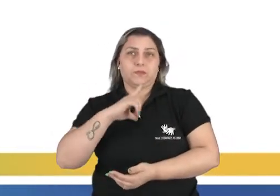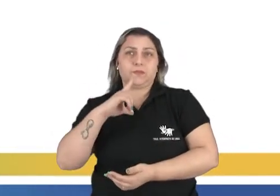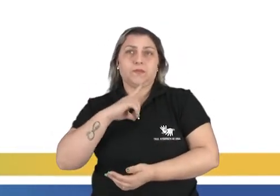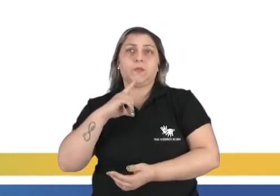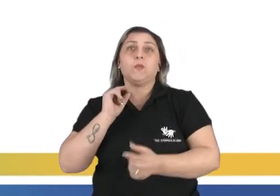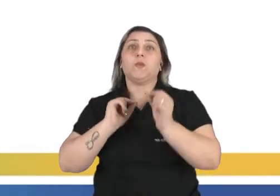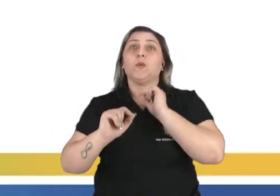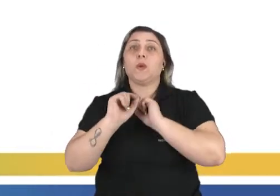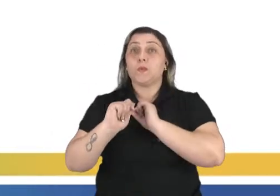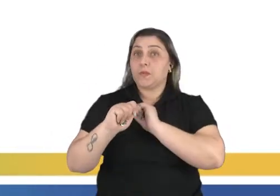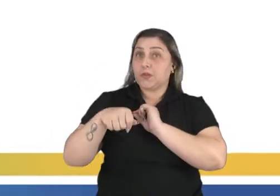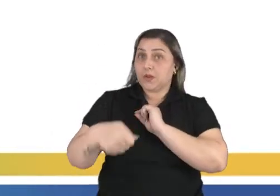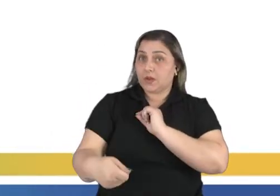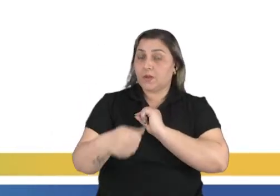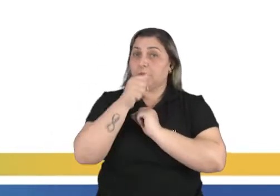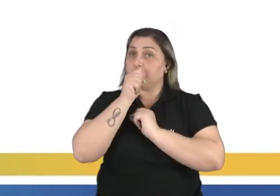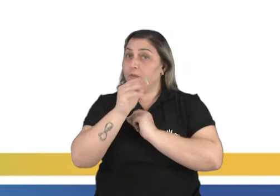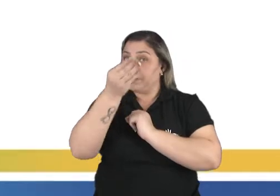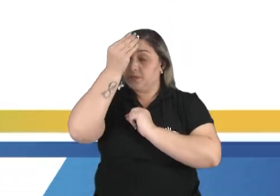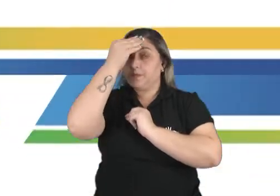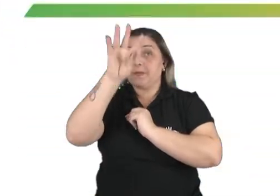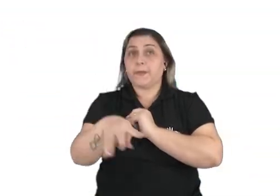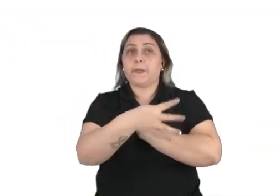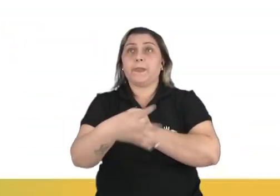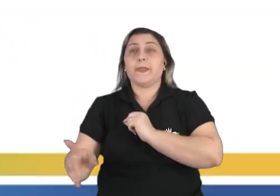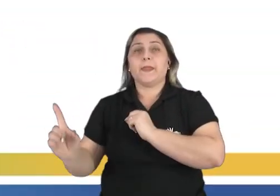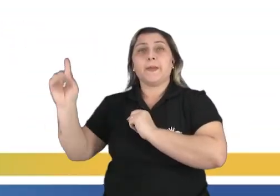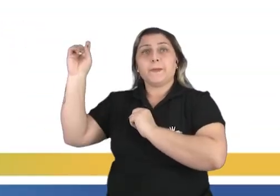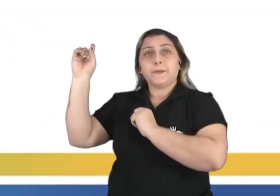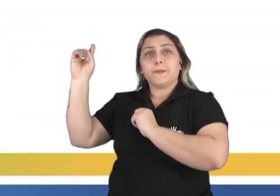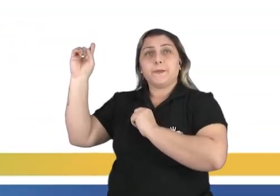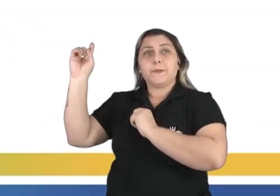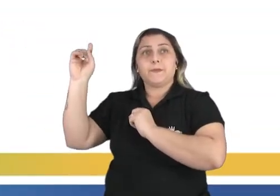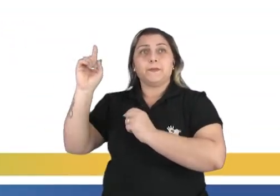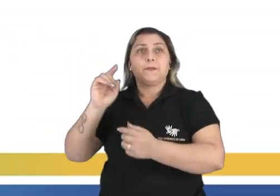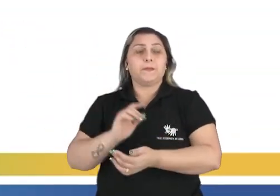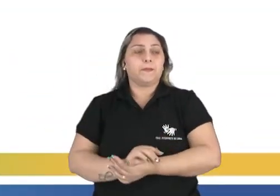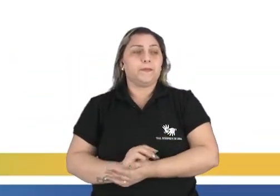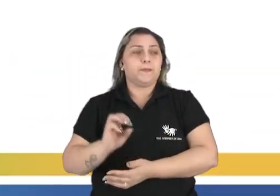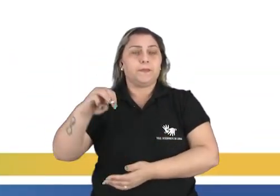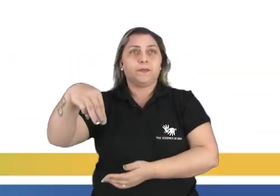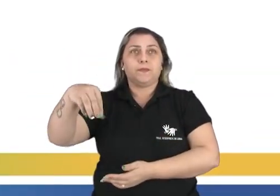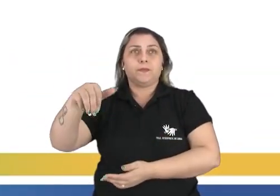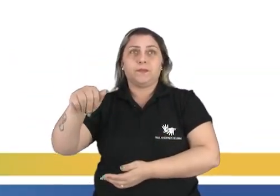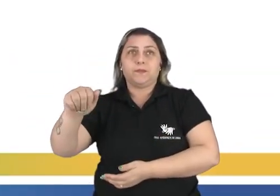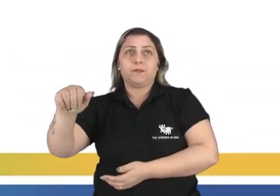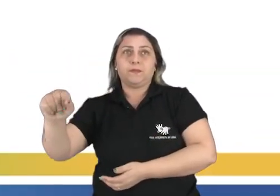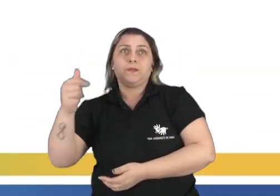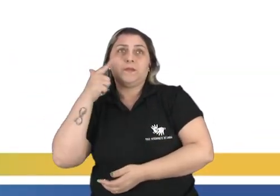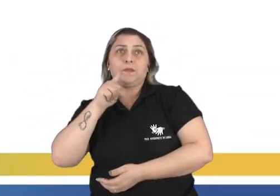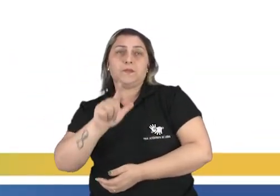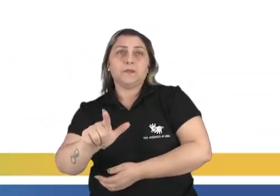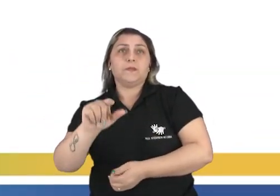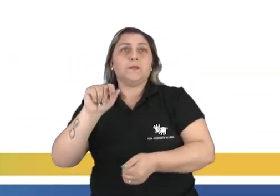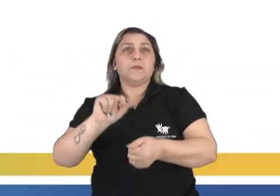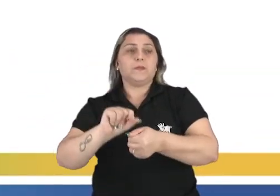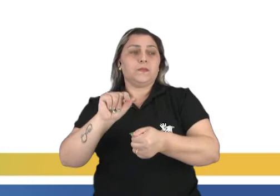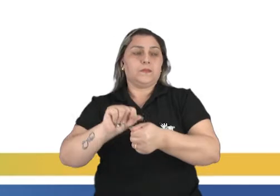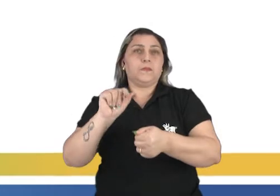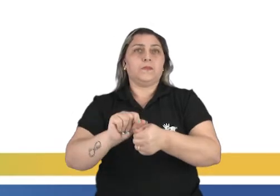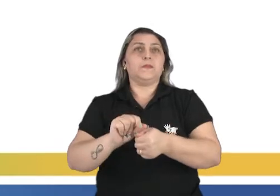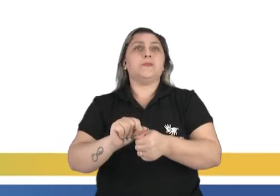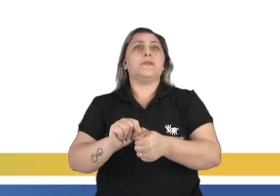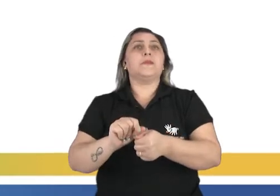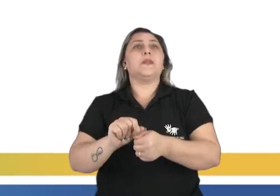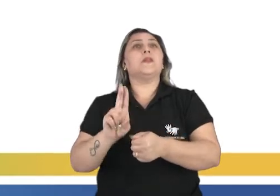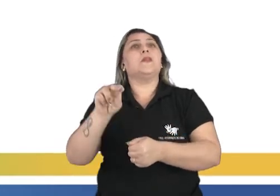símbolo. Grave isso. E a gente vai ver melhor na tabela a seguir, né? Por quê? Quando você consegue fazer a conversão das unidades,